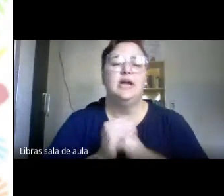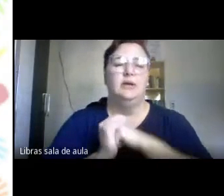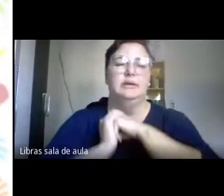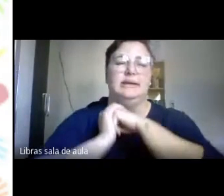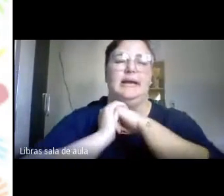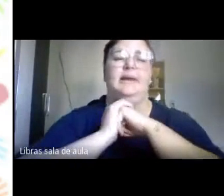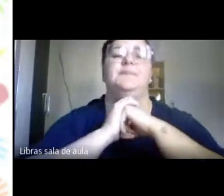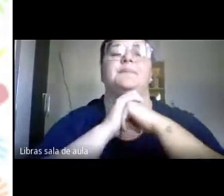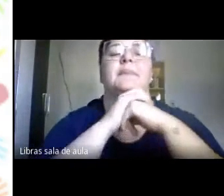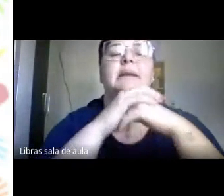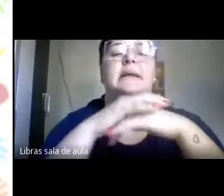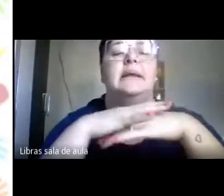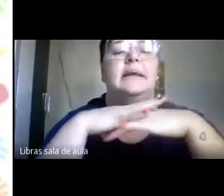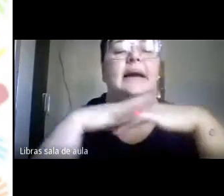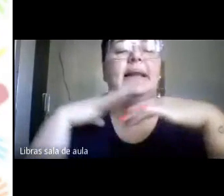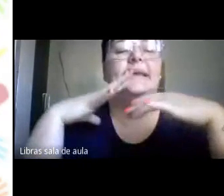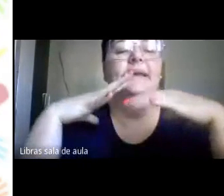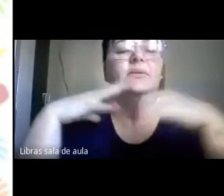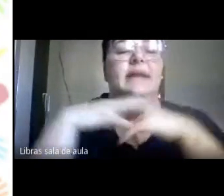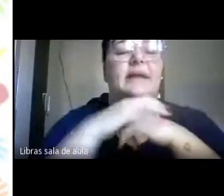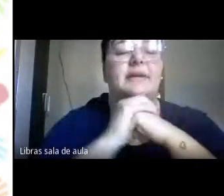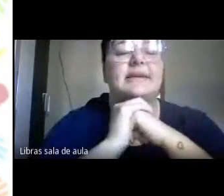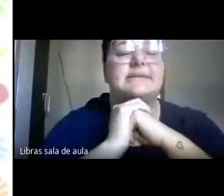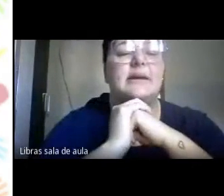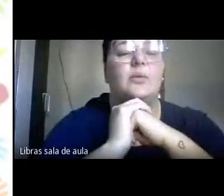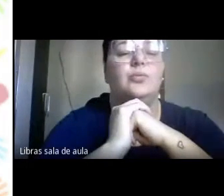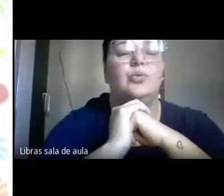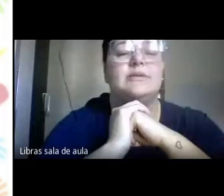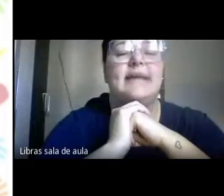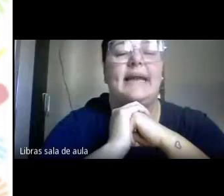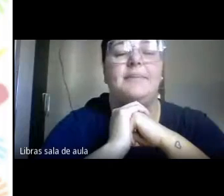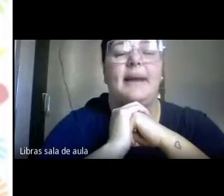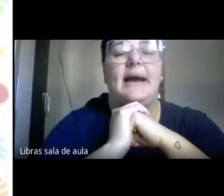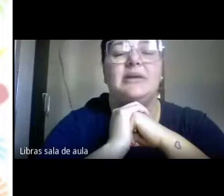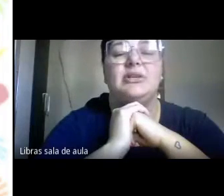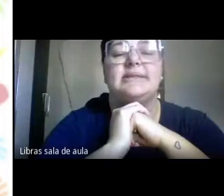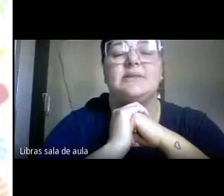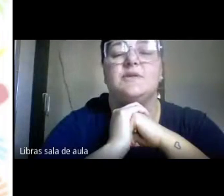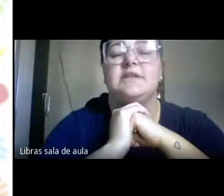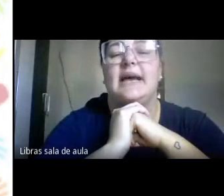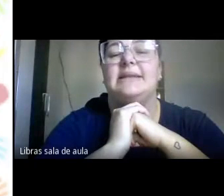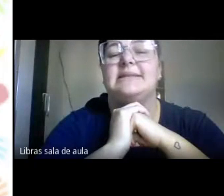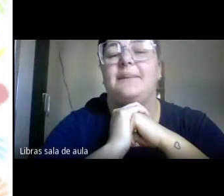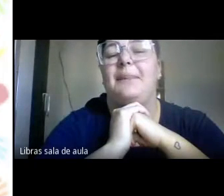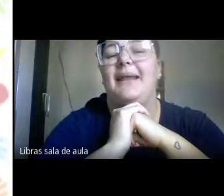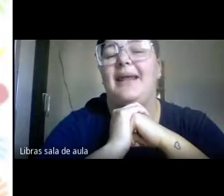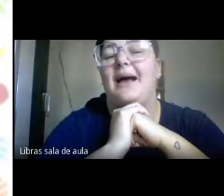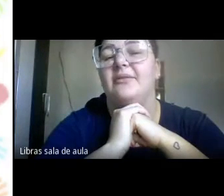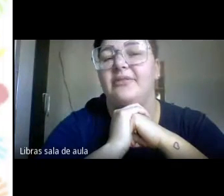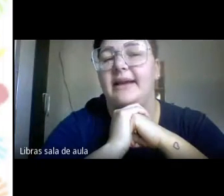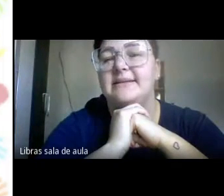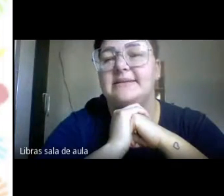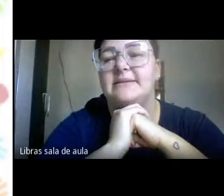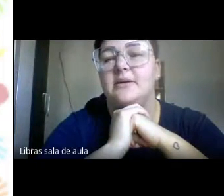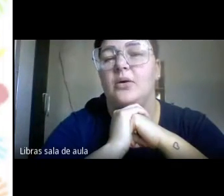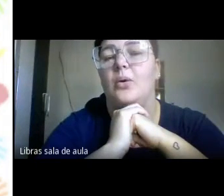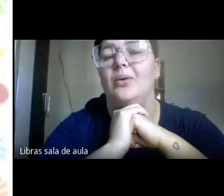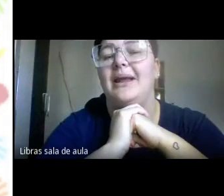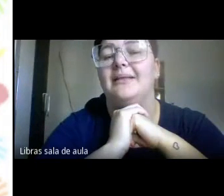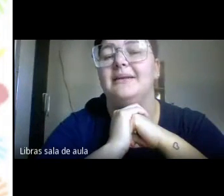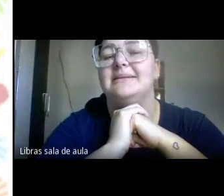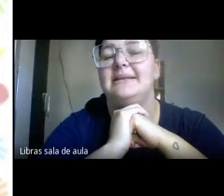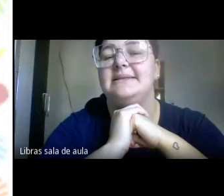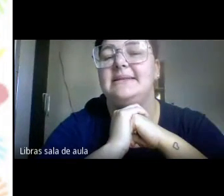de aula, tá? Aqui eu trago a questão de usar imagens associadas a palavras